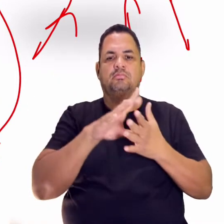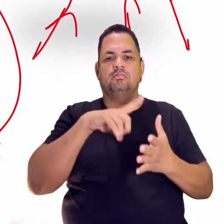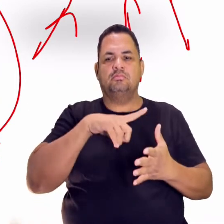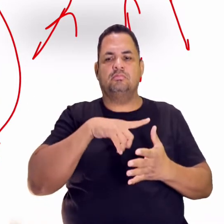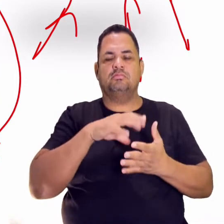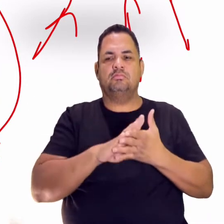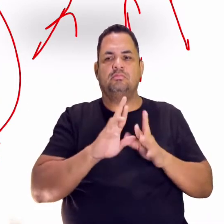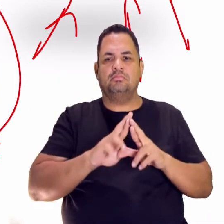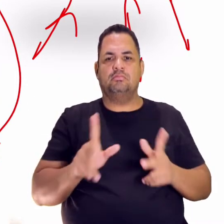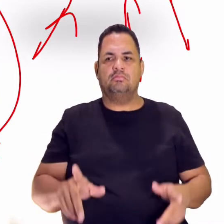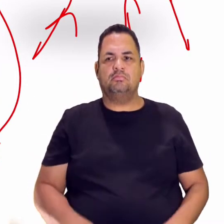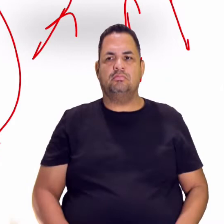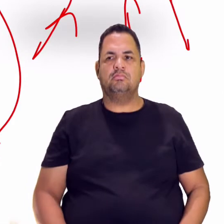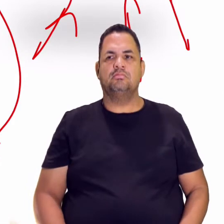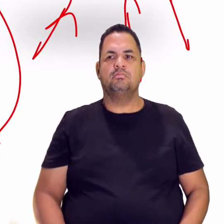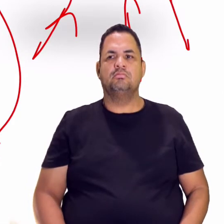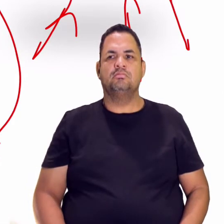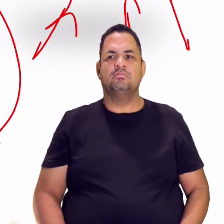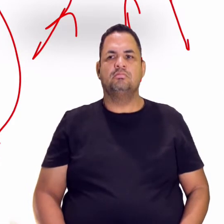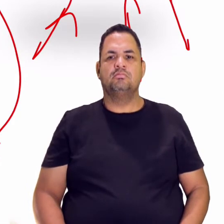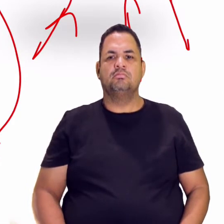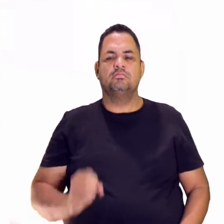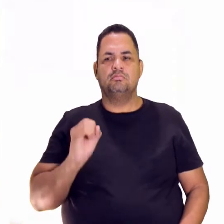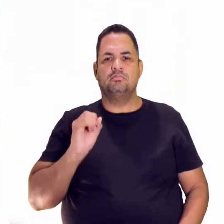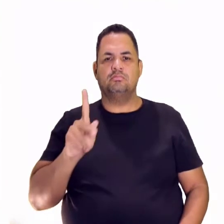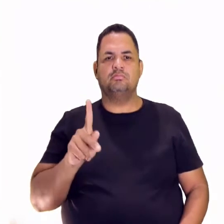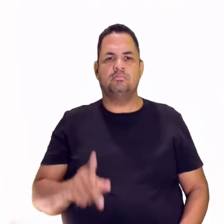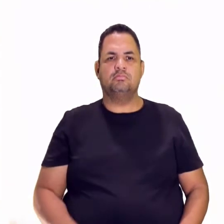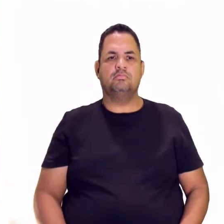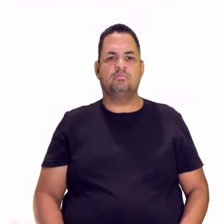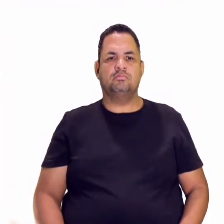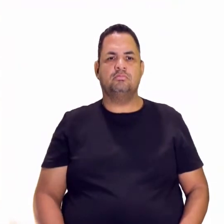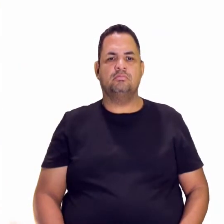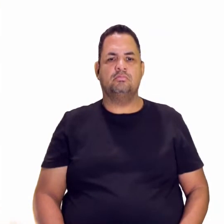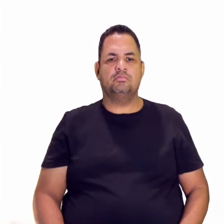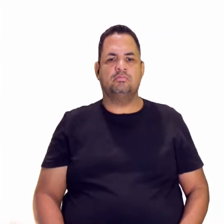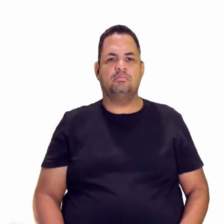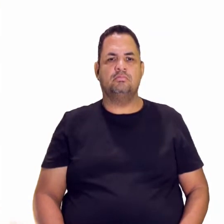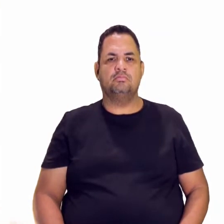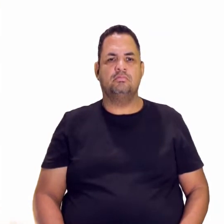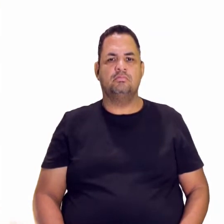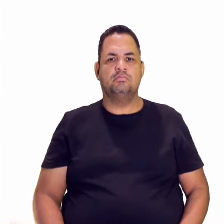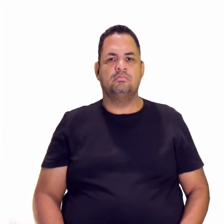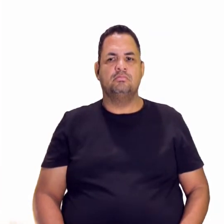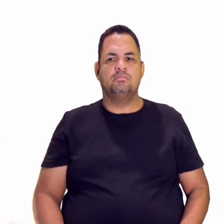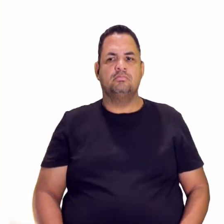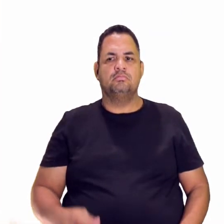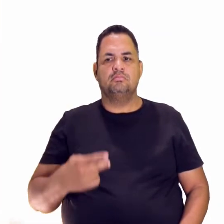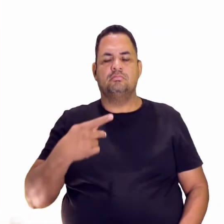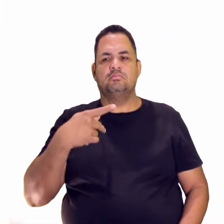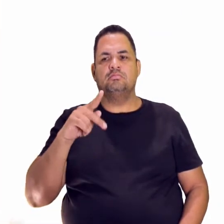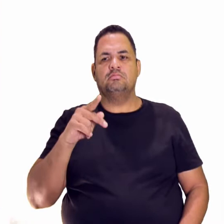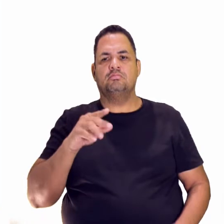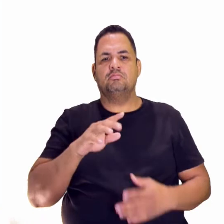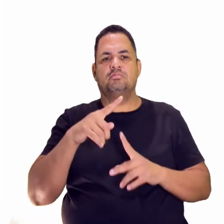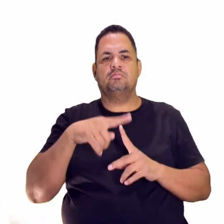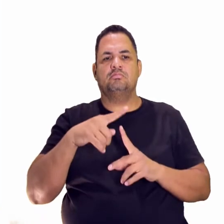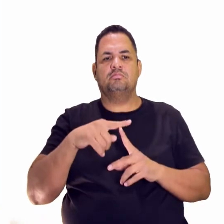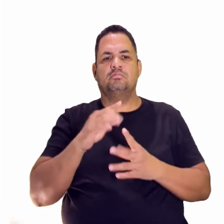ação diferente. Ok? Então vamos lá. Um outro tipo de